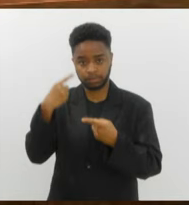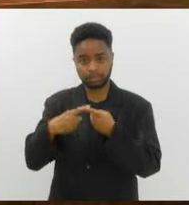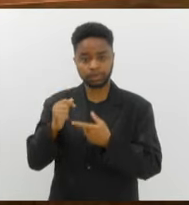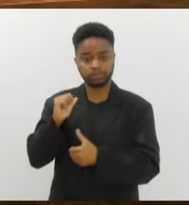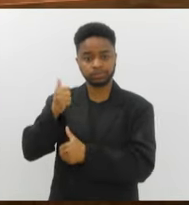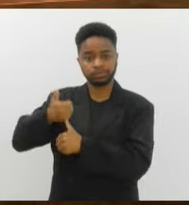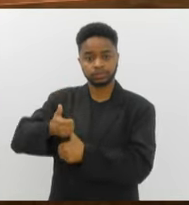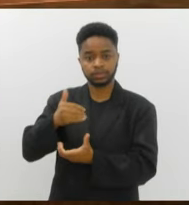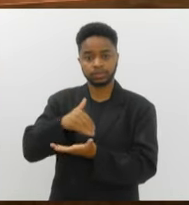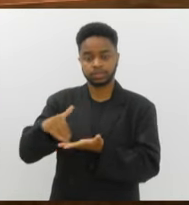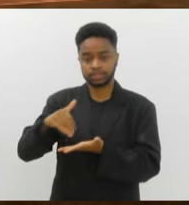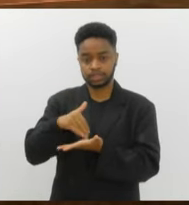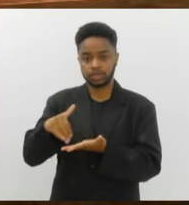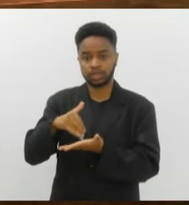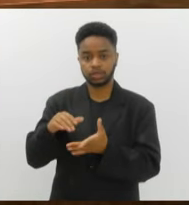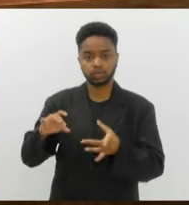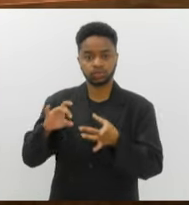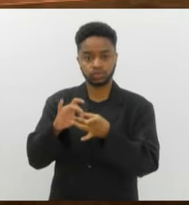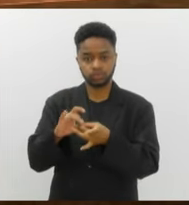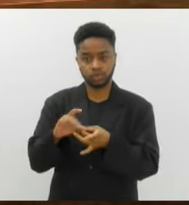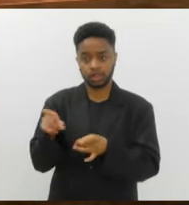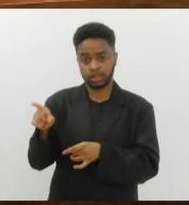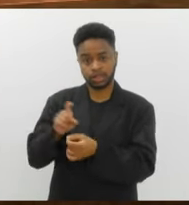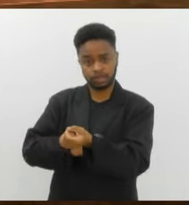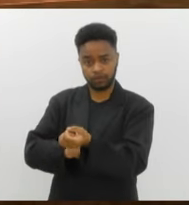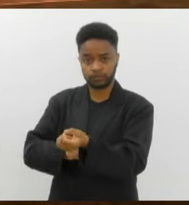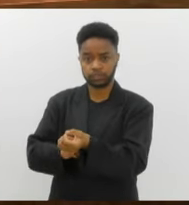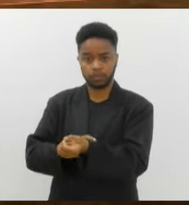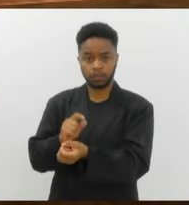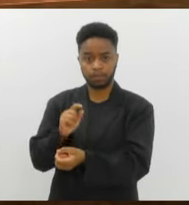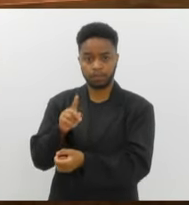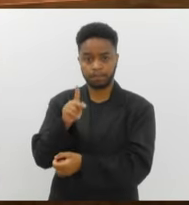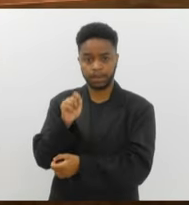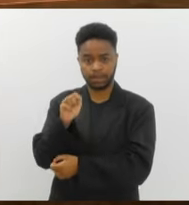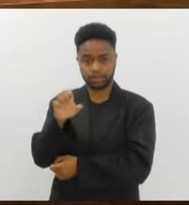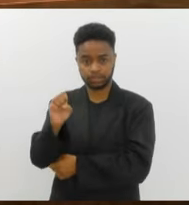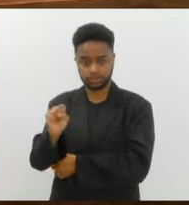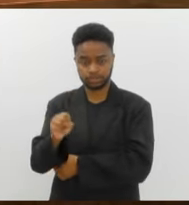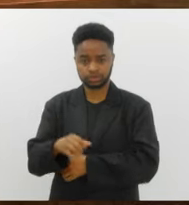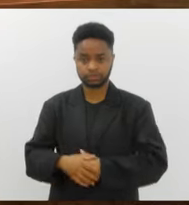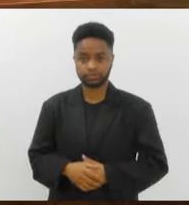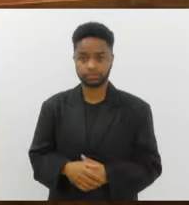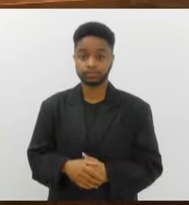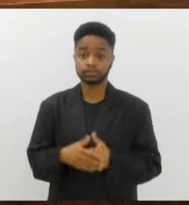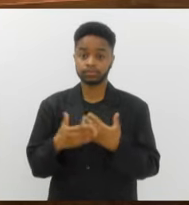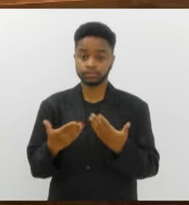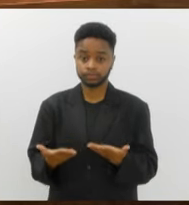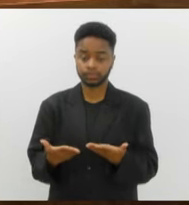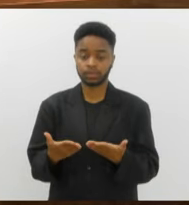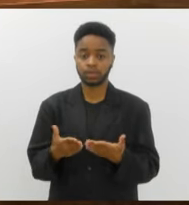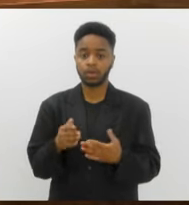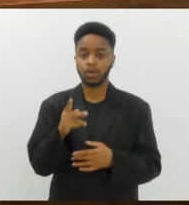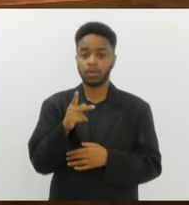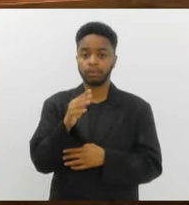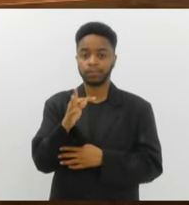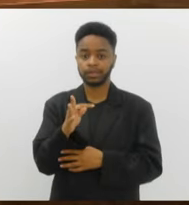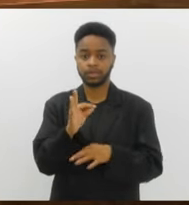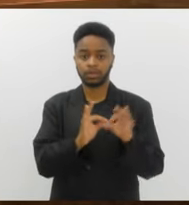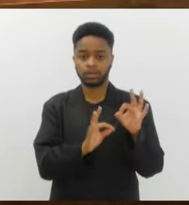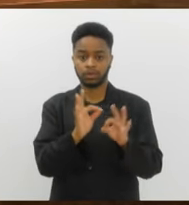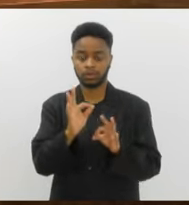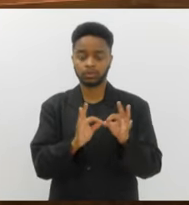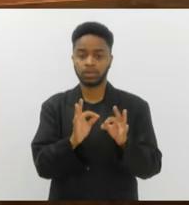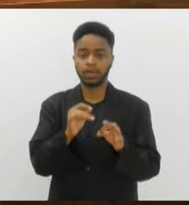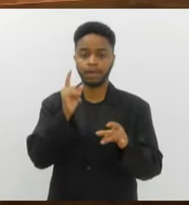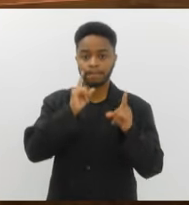secretaria no governo do Nervosinho Paz. E aí, os moldes do PT aplicado em Maricá,